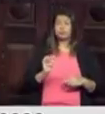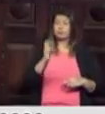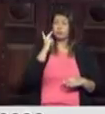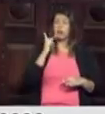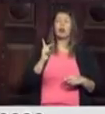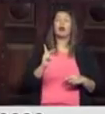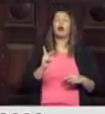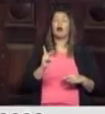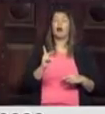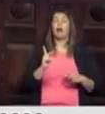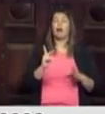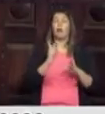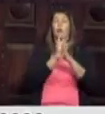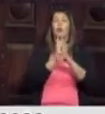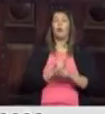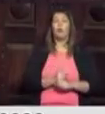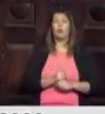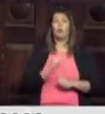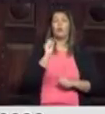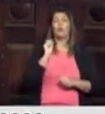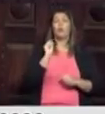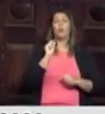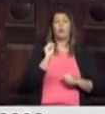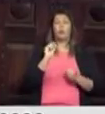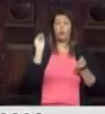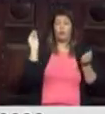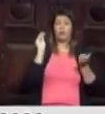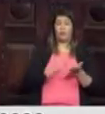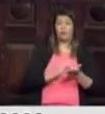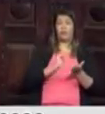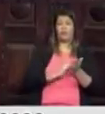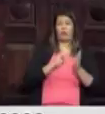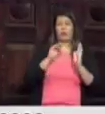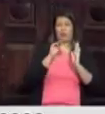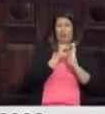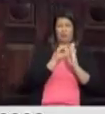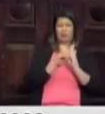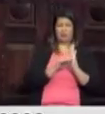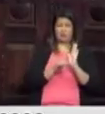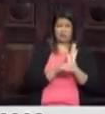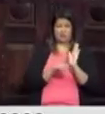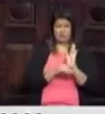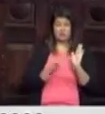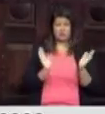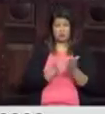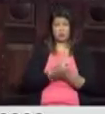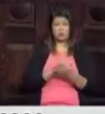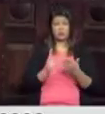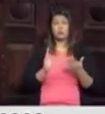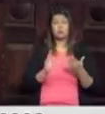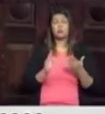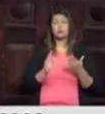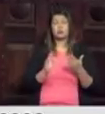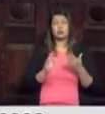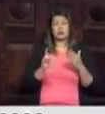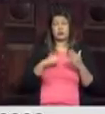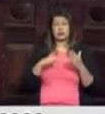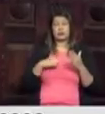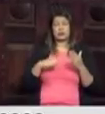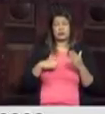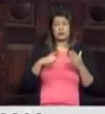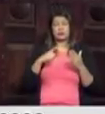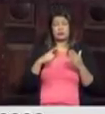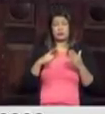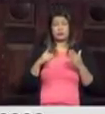completar essa receita que faltou, foram feitas operações importantes de antecipação de royalties